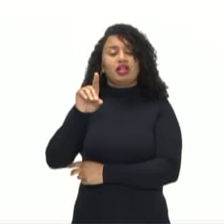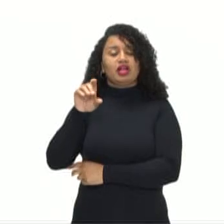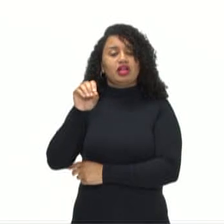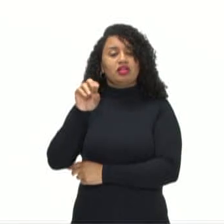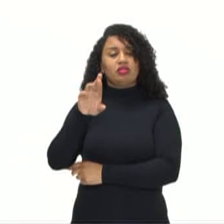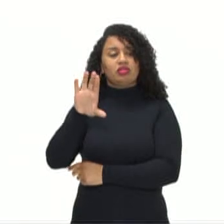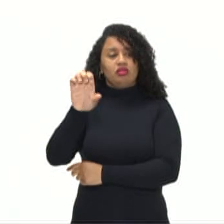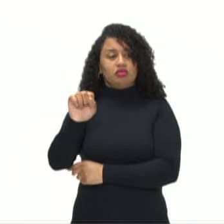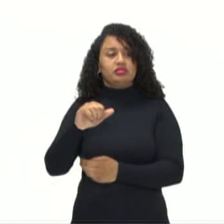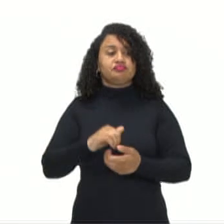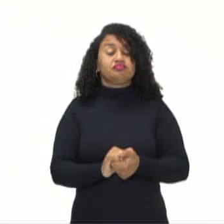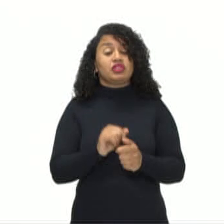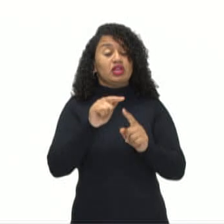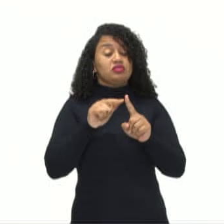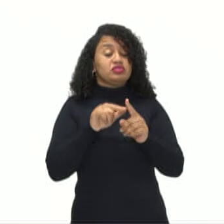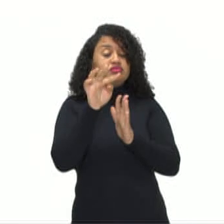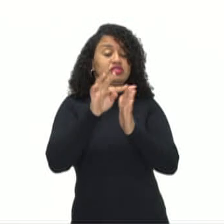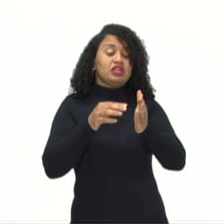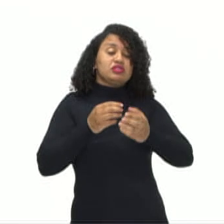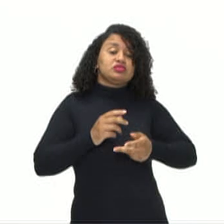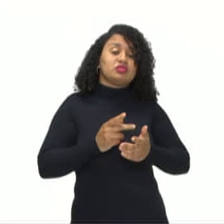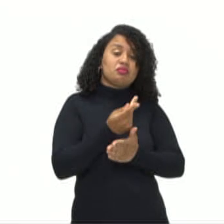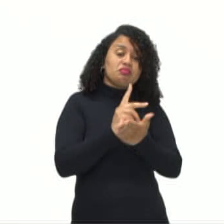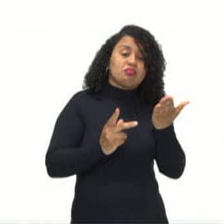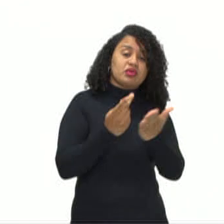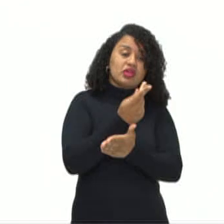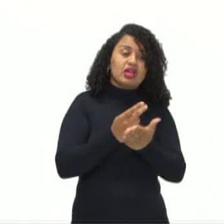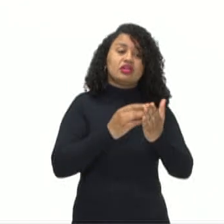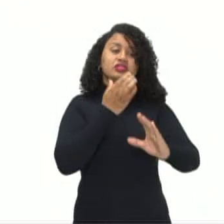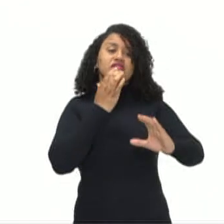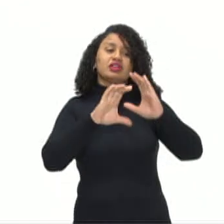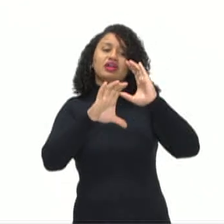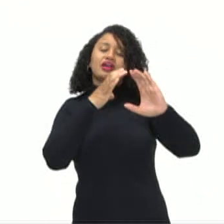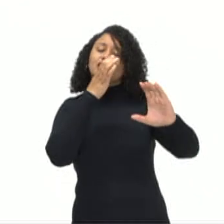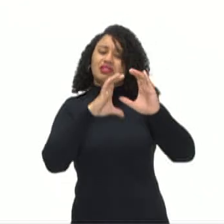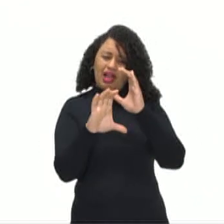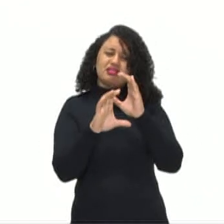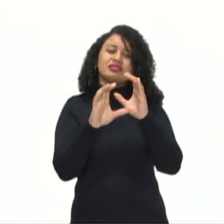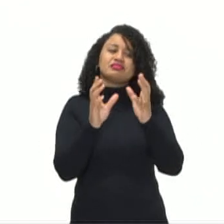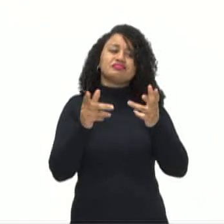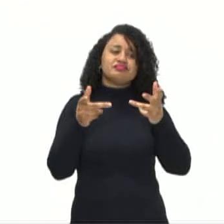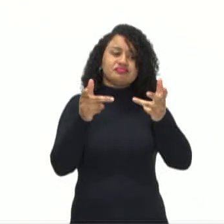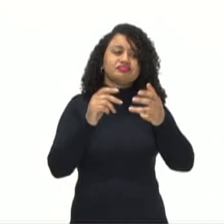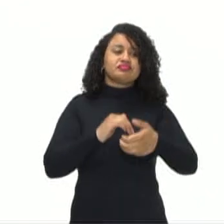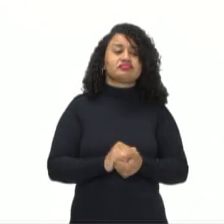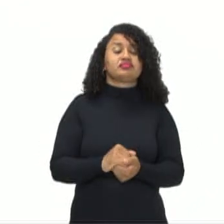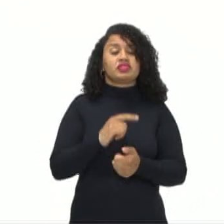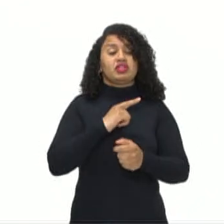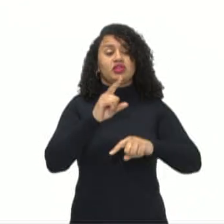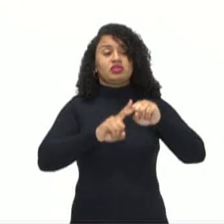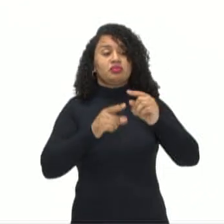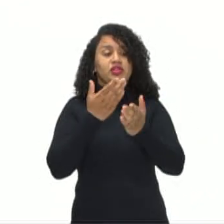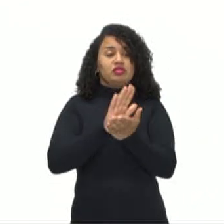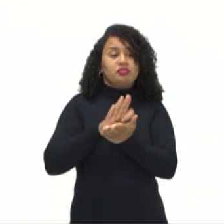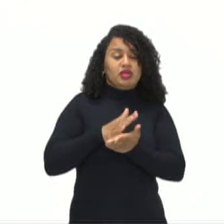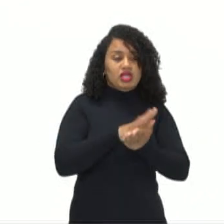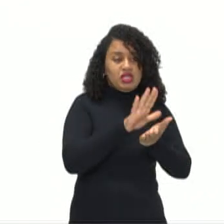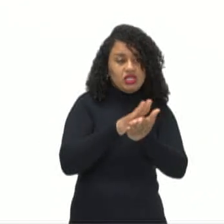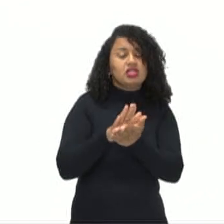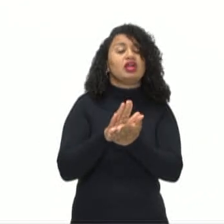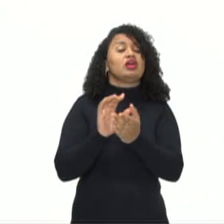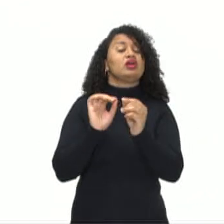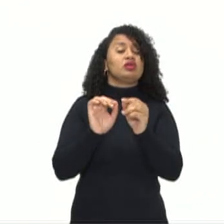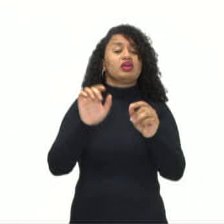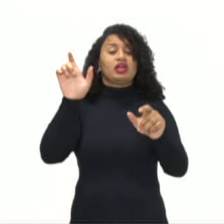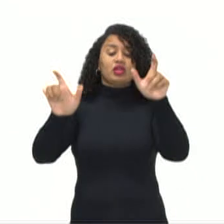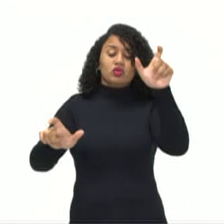de texto poético cantado com uma melodia declamatória. Acompanhamento de instrumentos como pandeiro, né, tocados